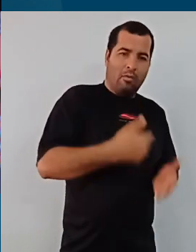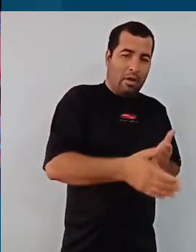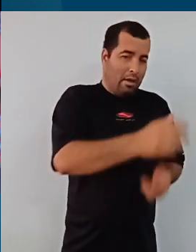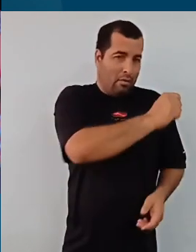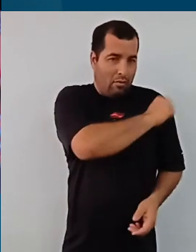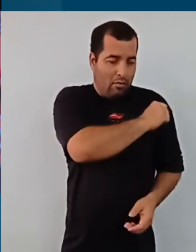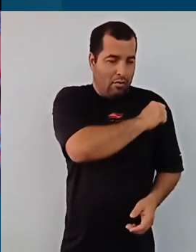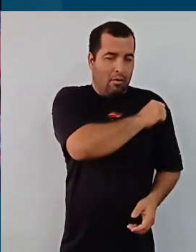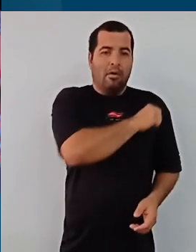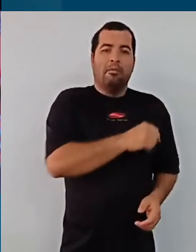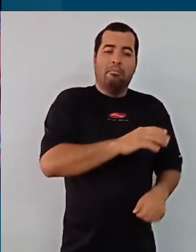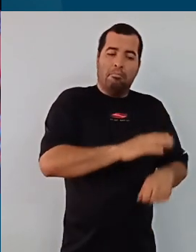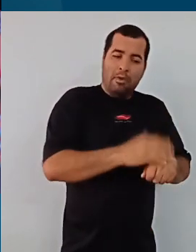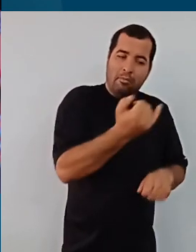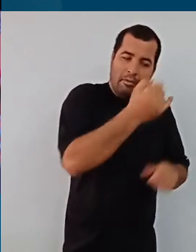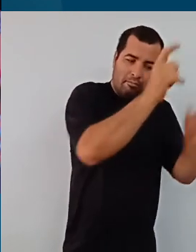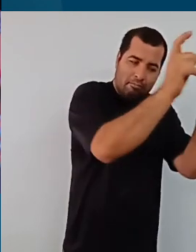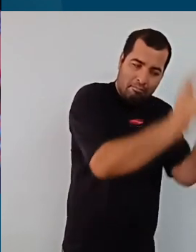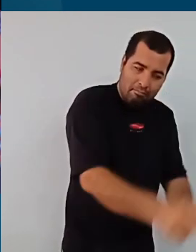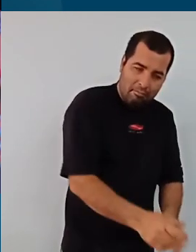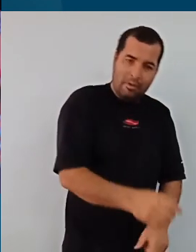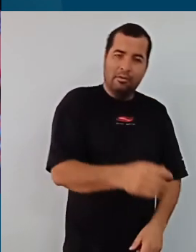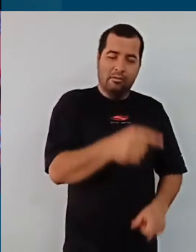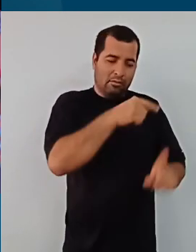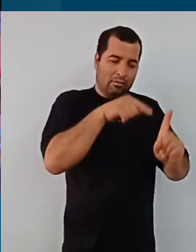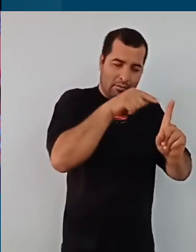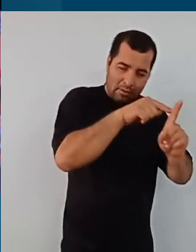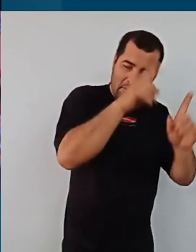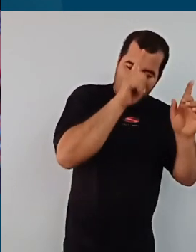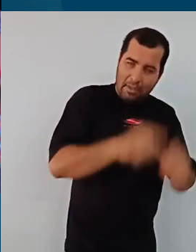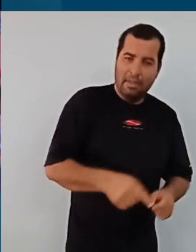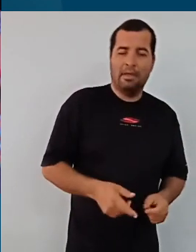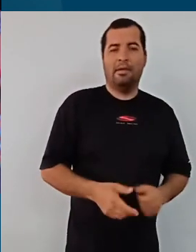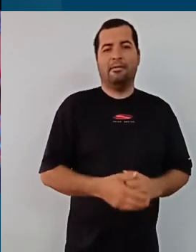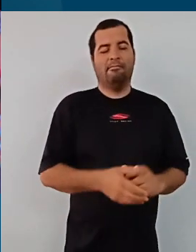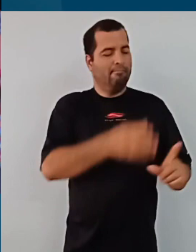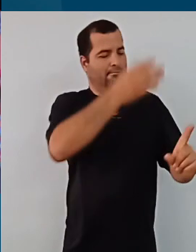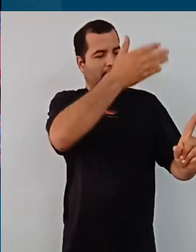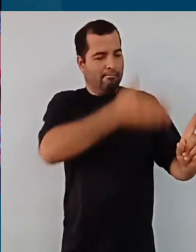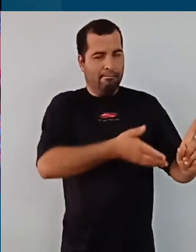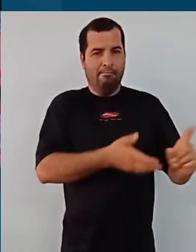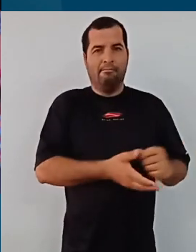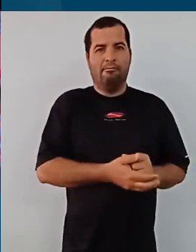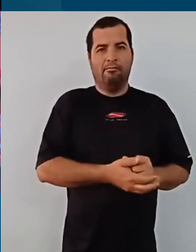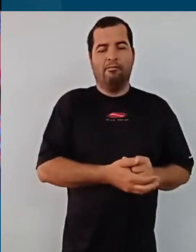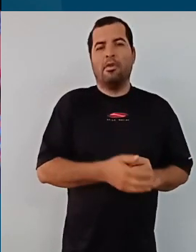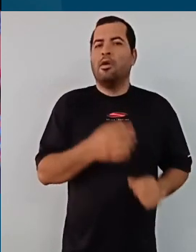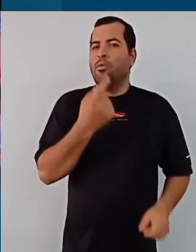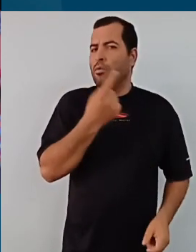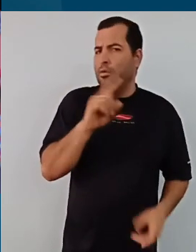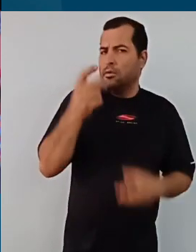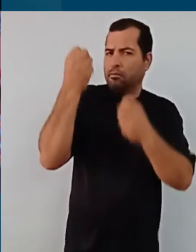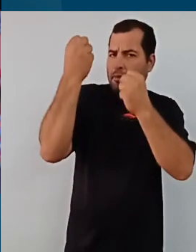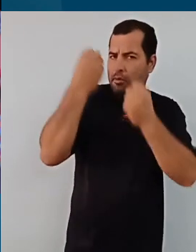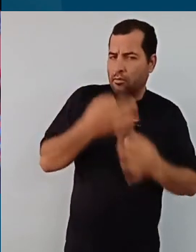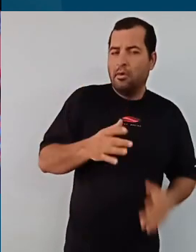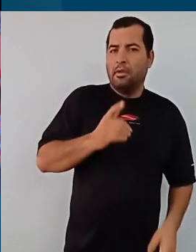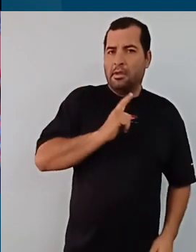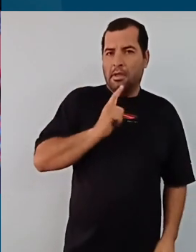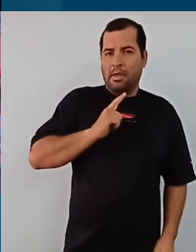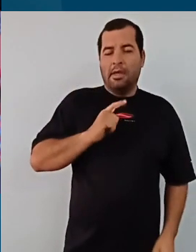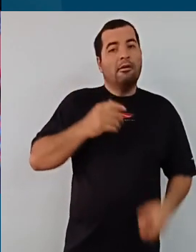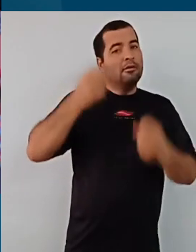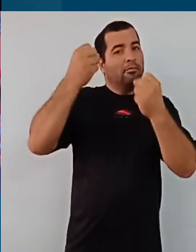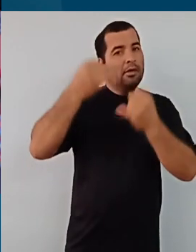você está falando. A gente volta para uma coisa importante, que é, nessa última fala que você fez, que é o papel